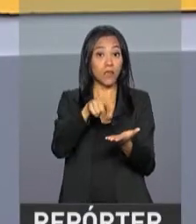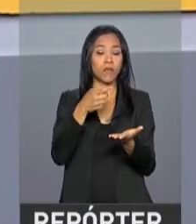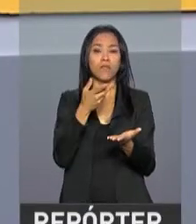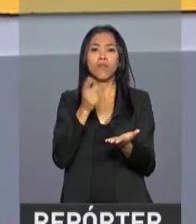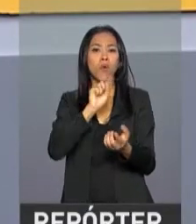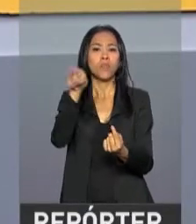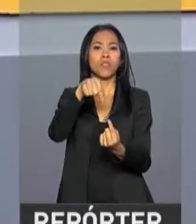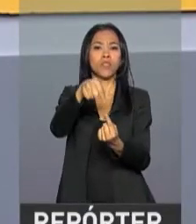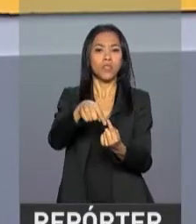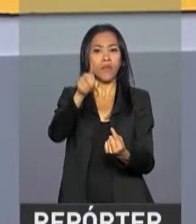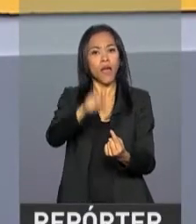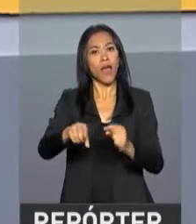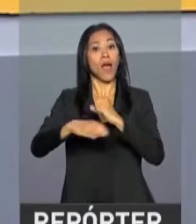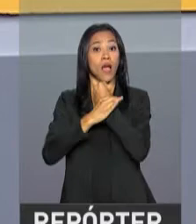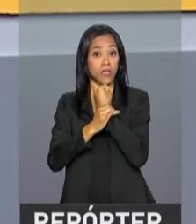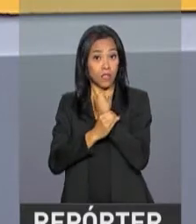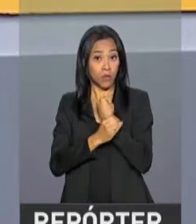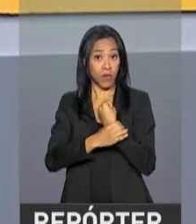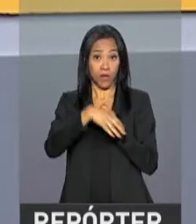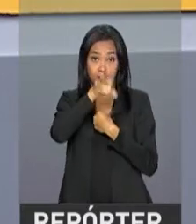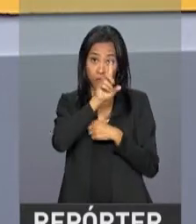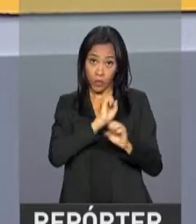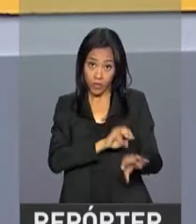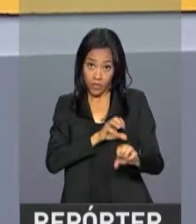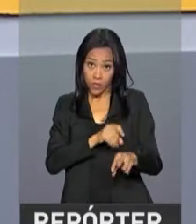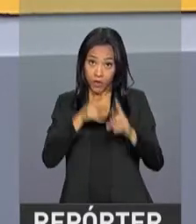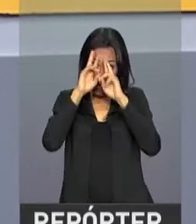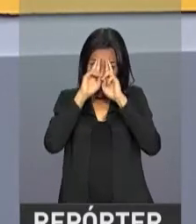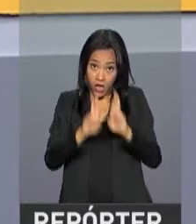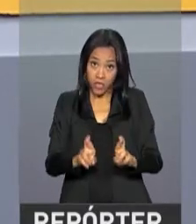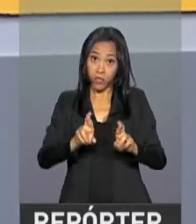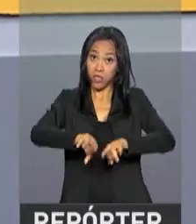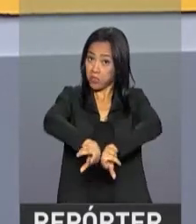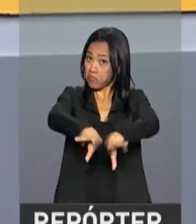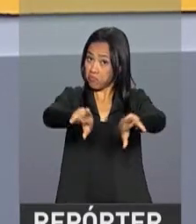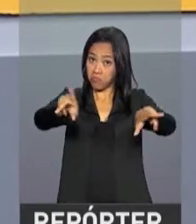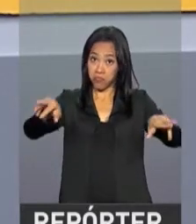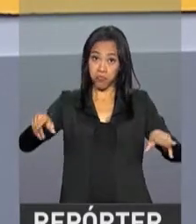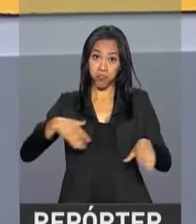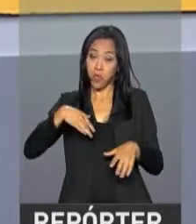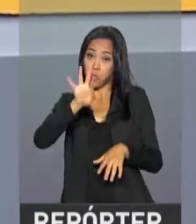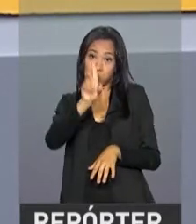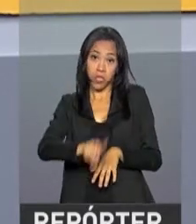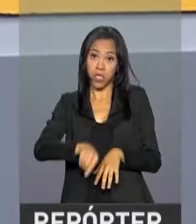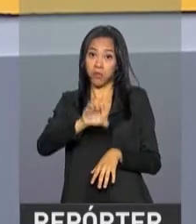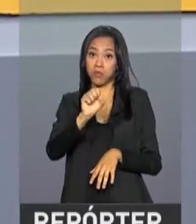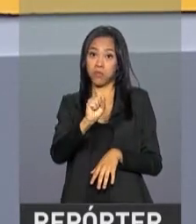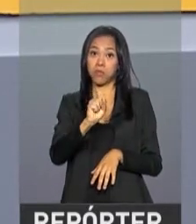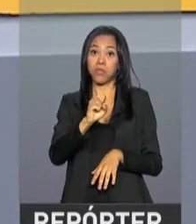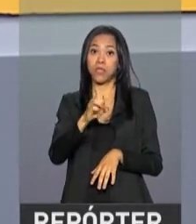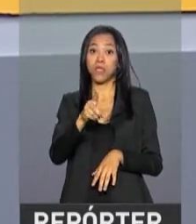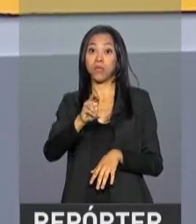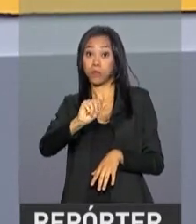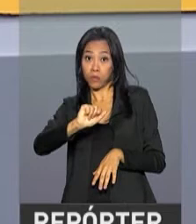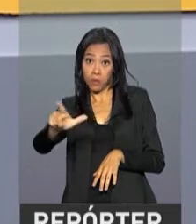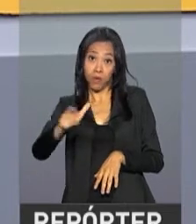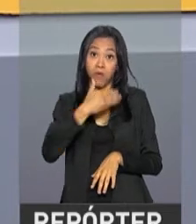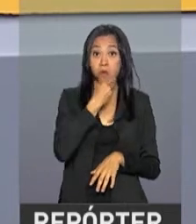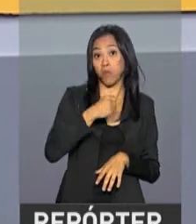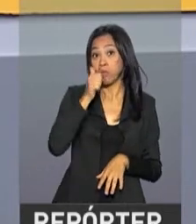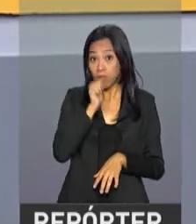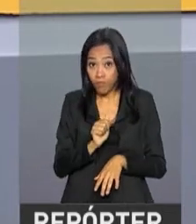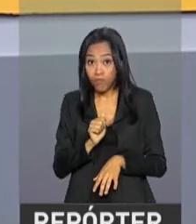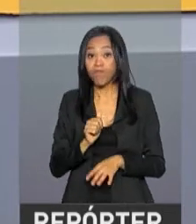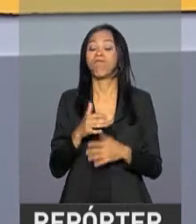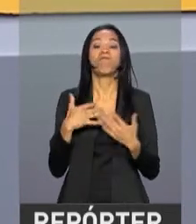objetivo de garantir o direito à educação respeitando a diversidade sexual ea identidade de gênero dos alunos e alunas a